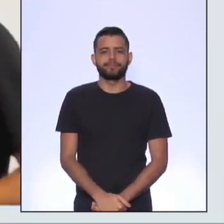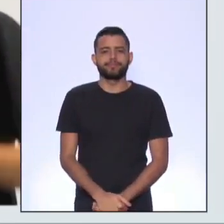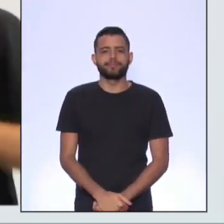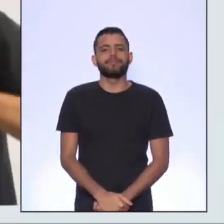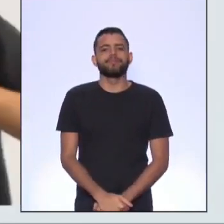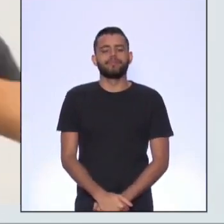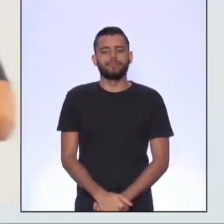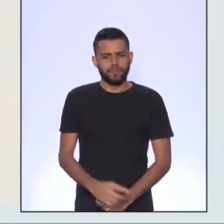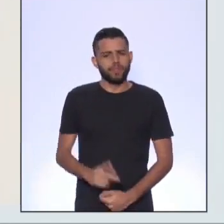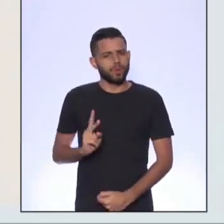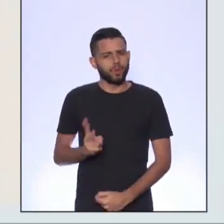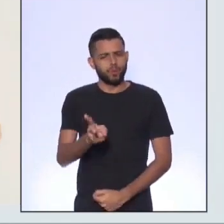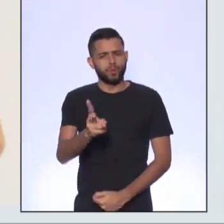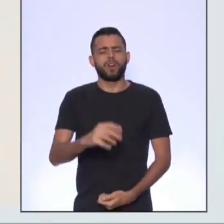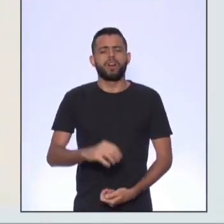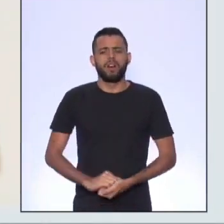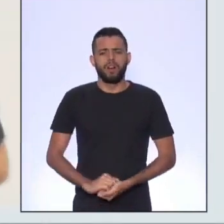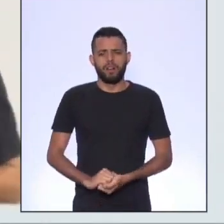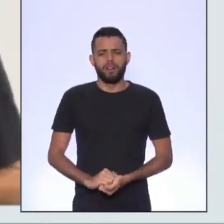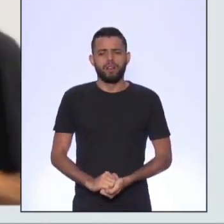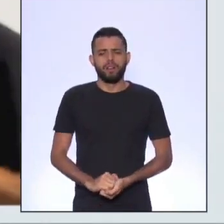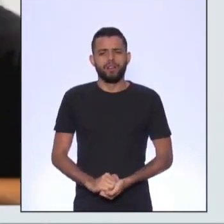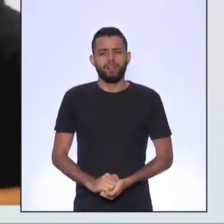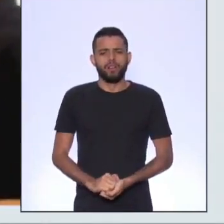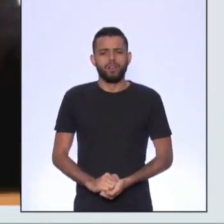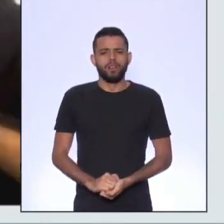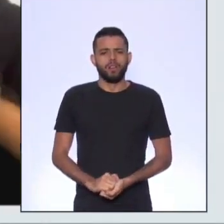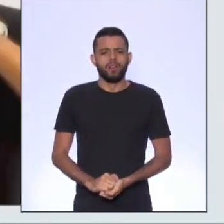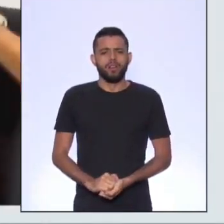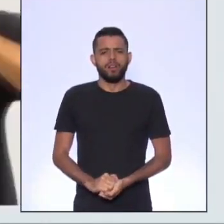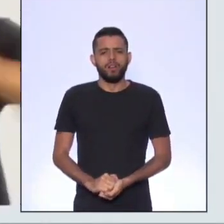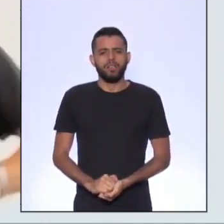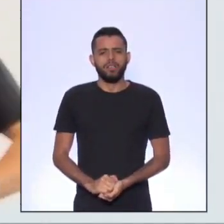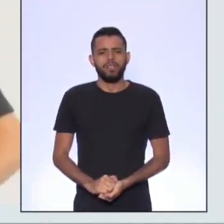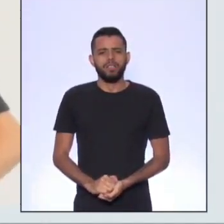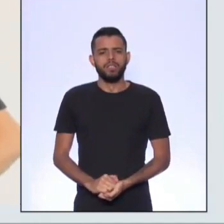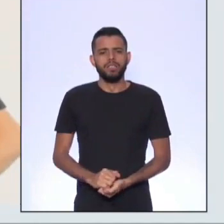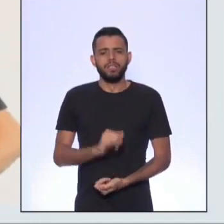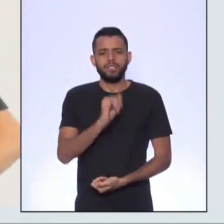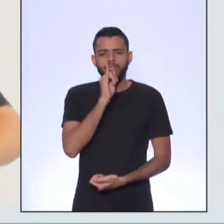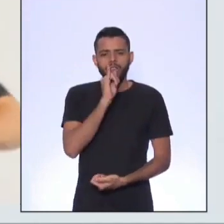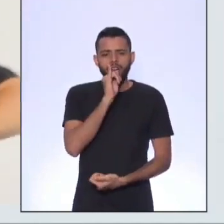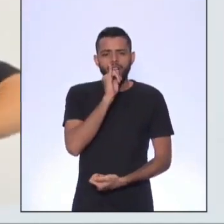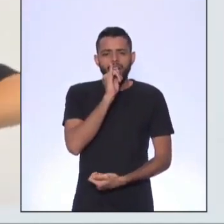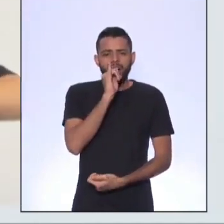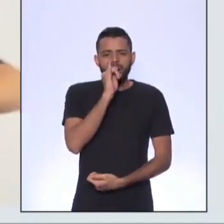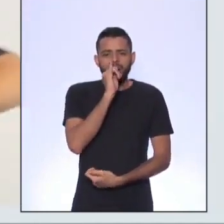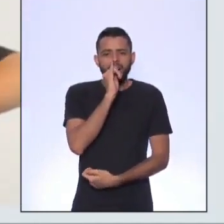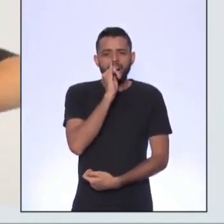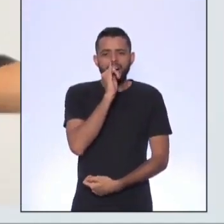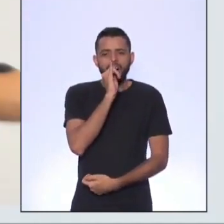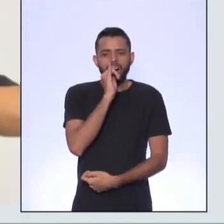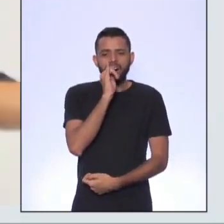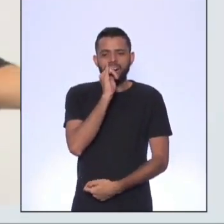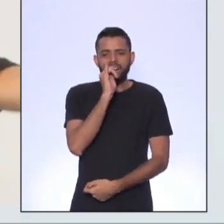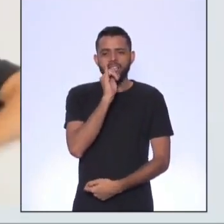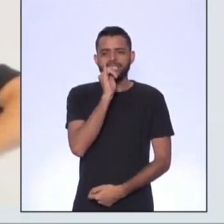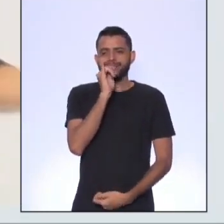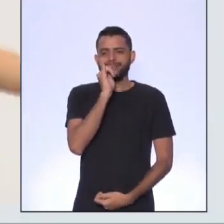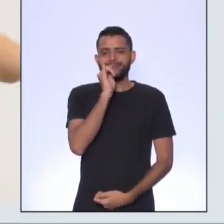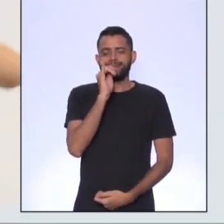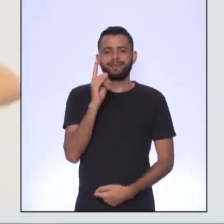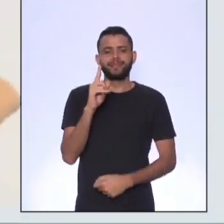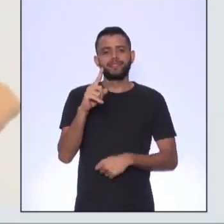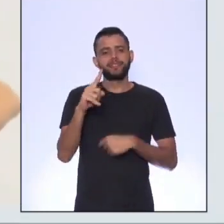Então vamos lá, vamos seguir em frente aí. Deixa eu te mostrar exemplos, tá? Para a gente poder encaminhar para o